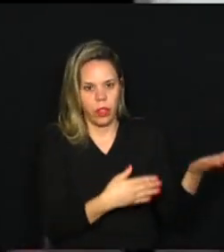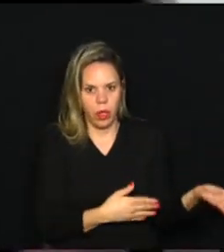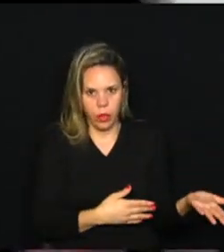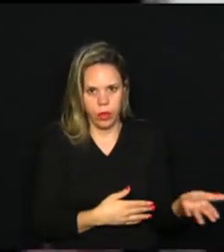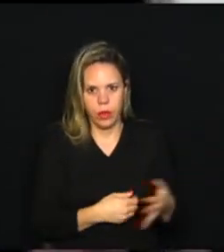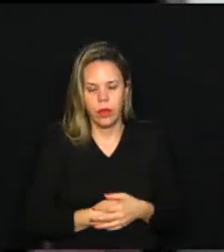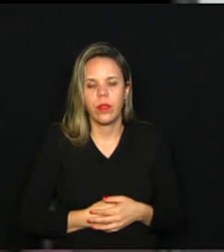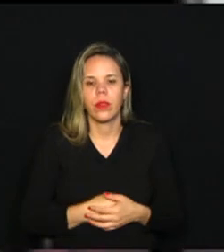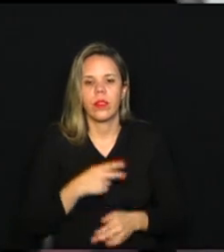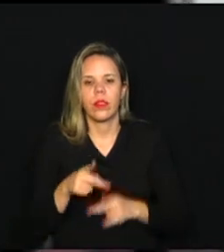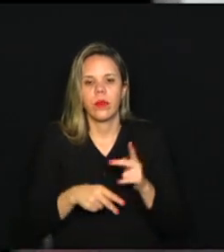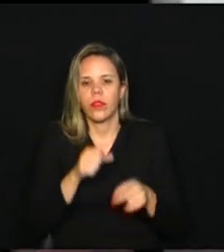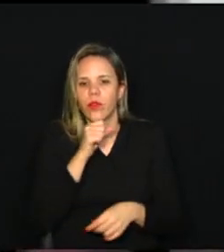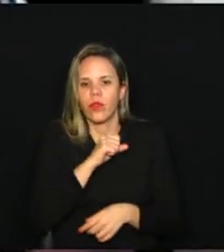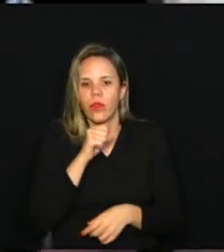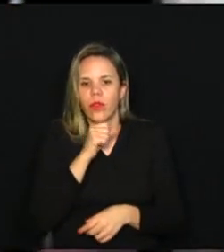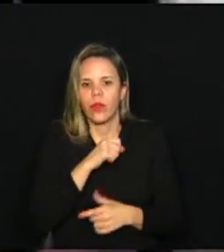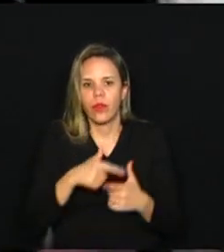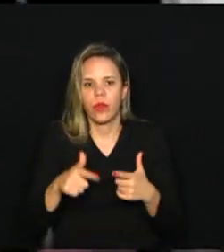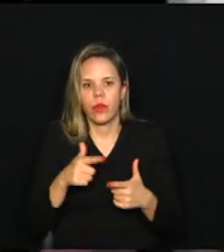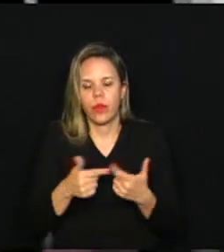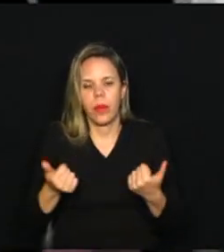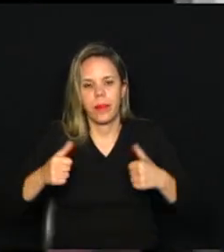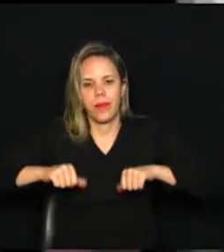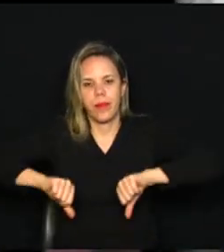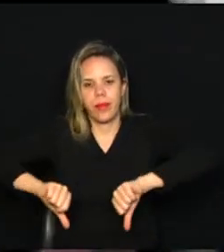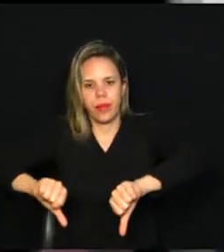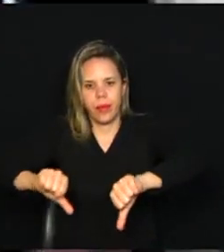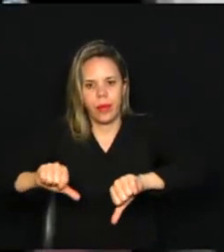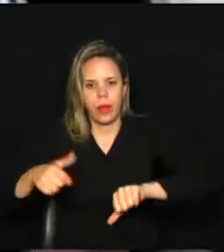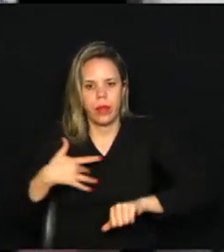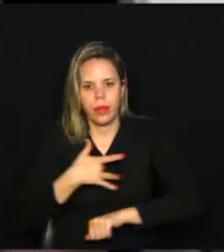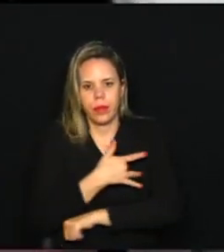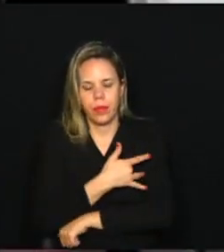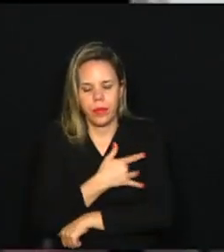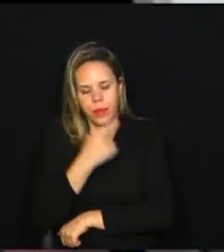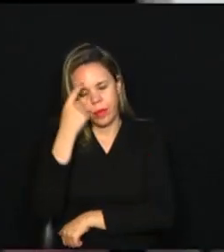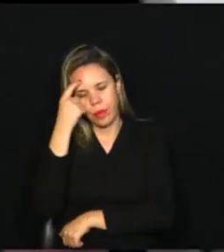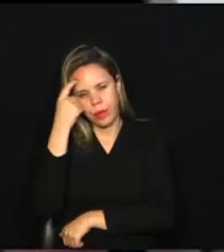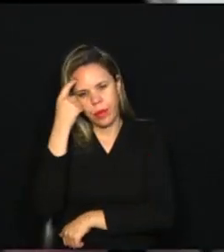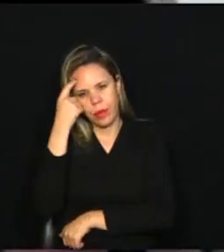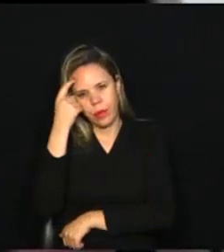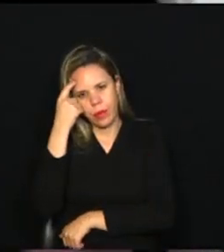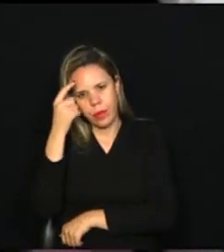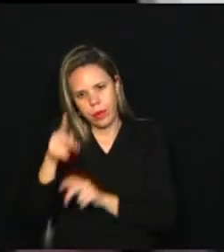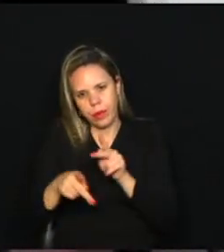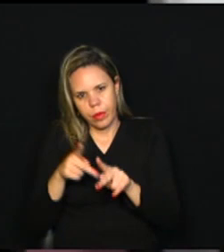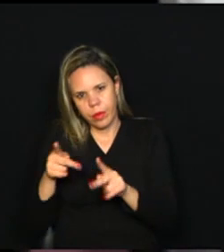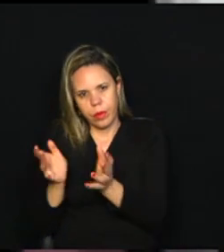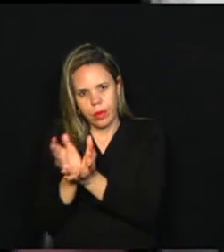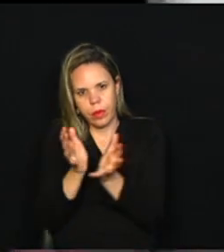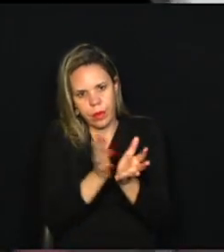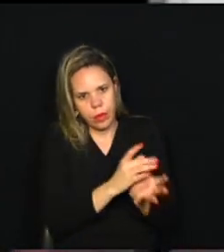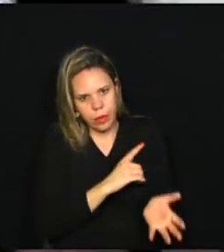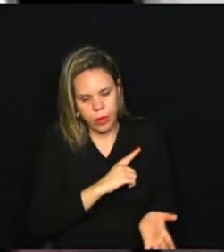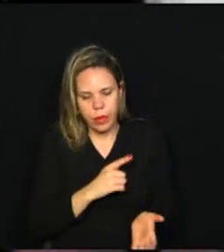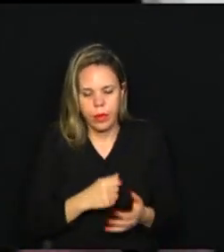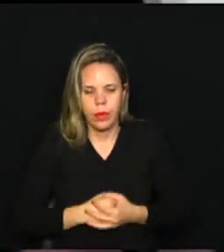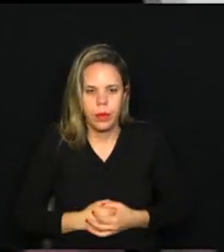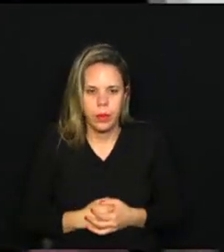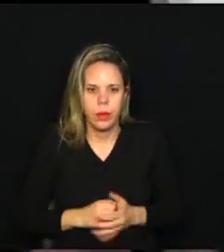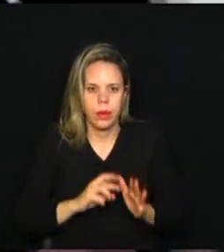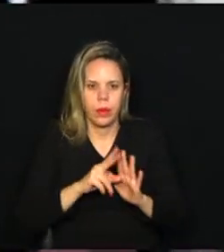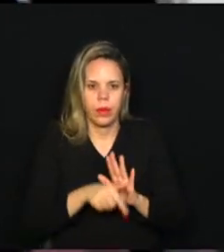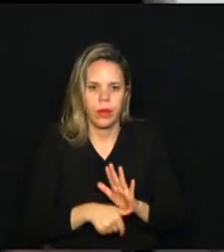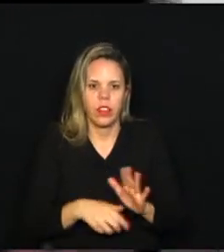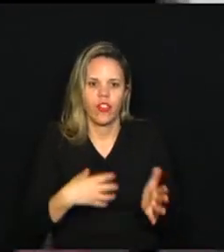o envelhecimento causa uma piora do quadro, né, assim, a gente também tem que pensar que para algumas populações a gente tem várias